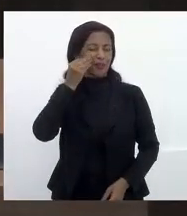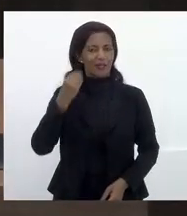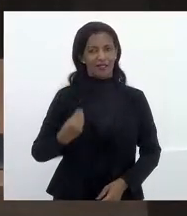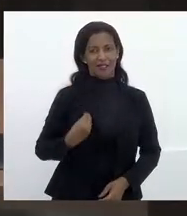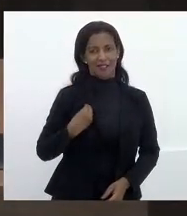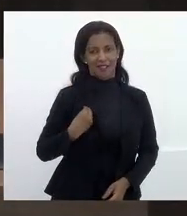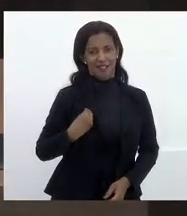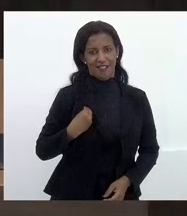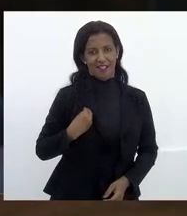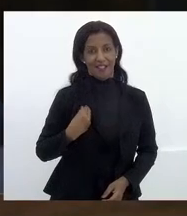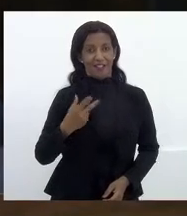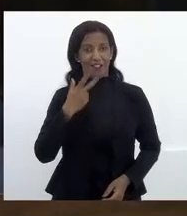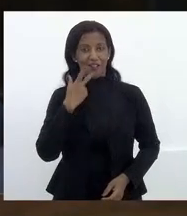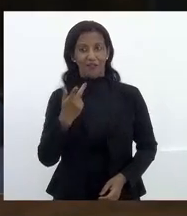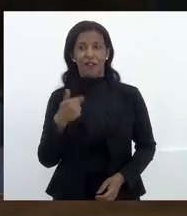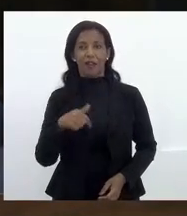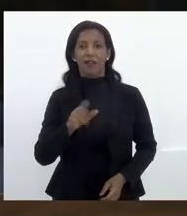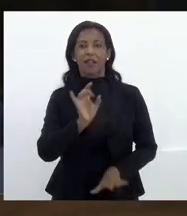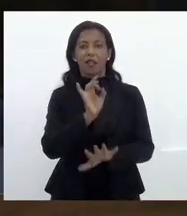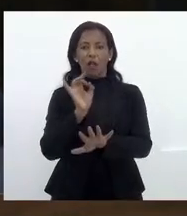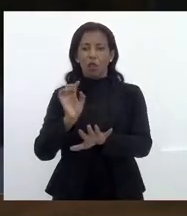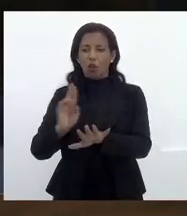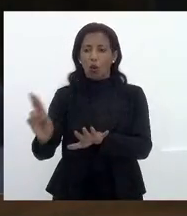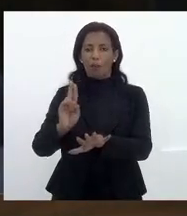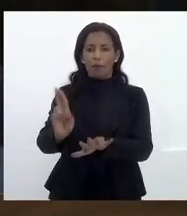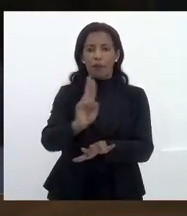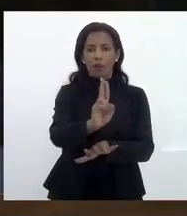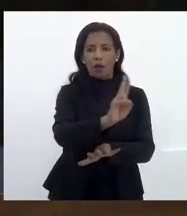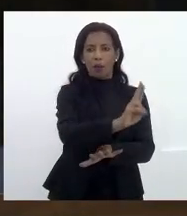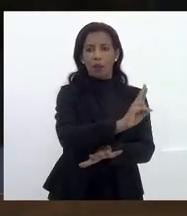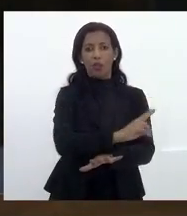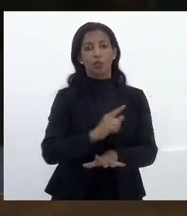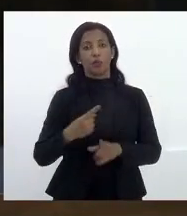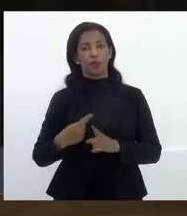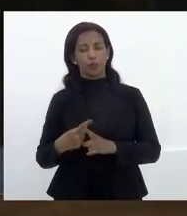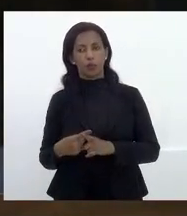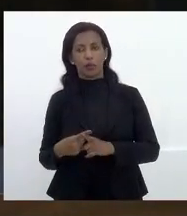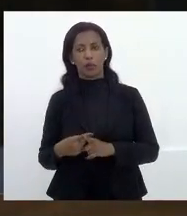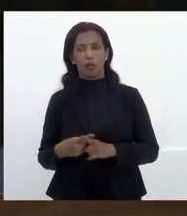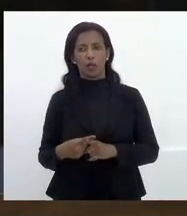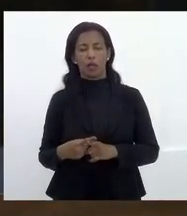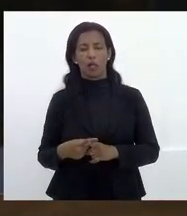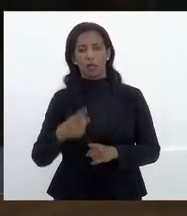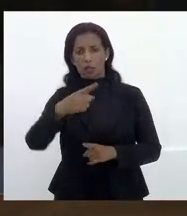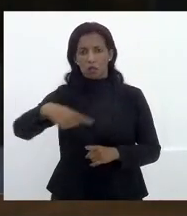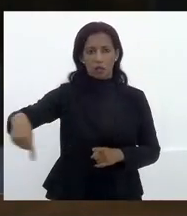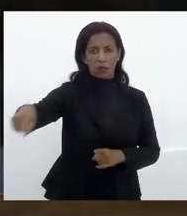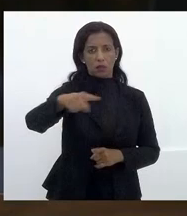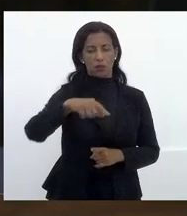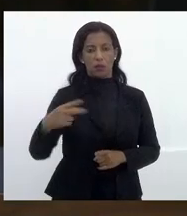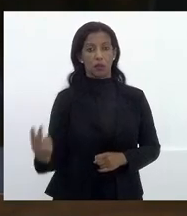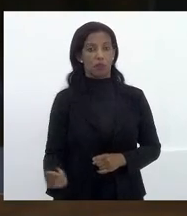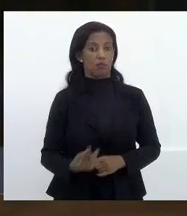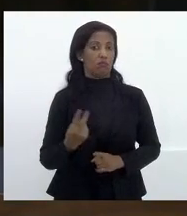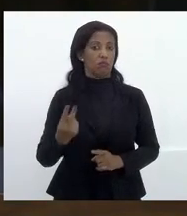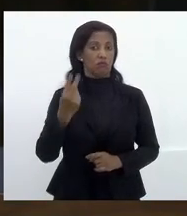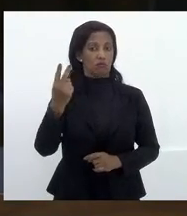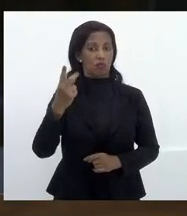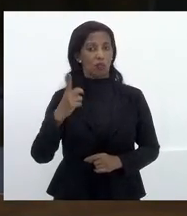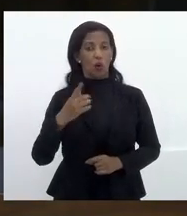faz questão de citar aqui nominalmente cada Deputado porque são Esses valorosos